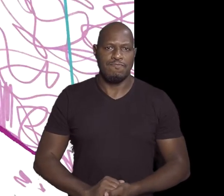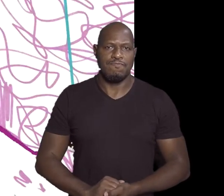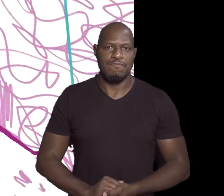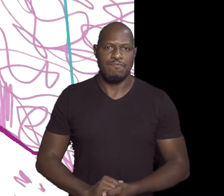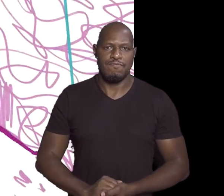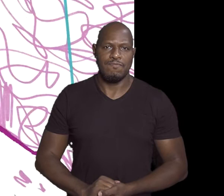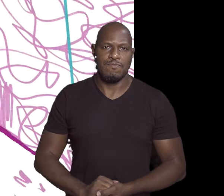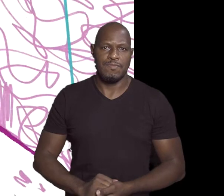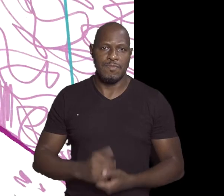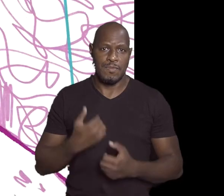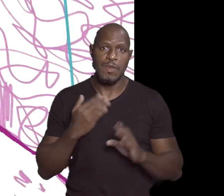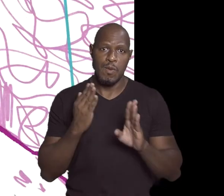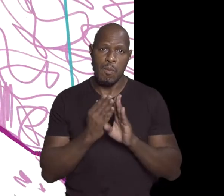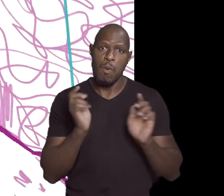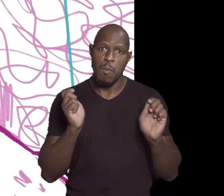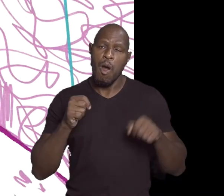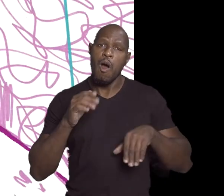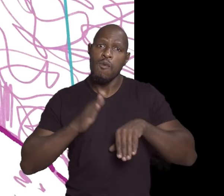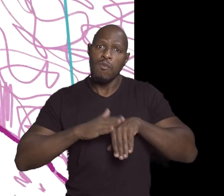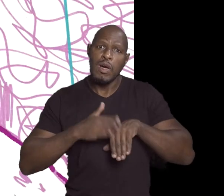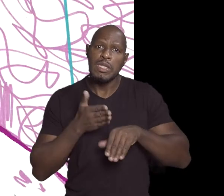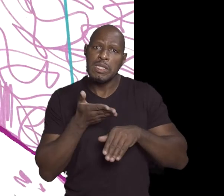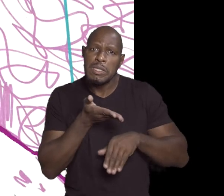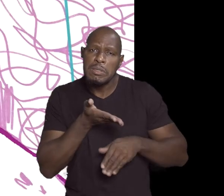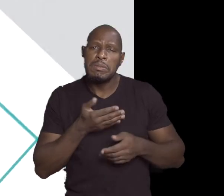Descobri que eu posso fazer isso